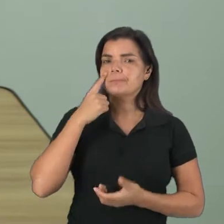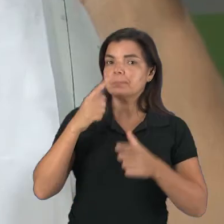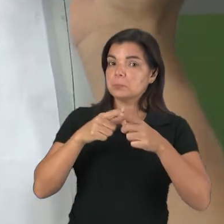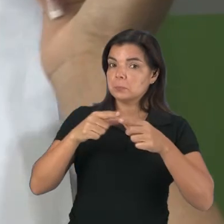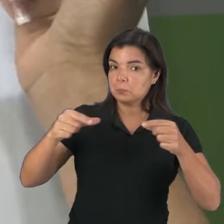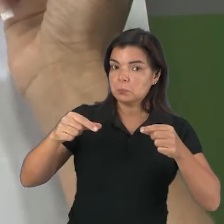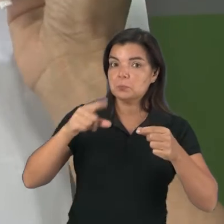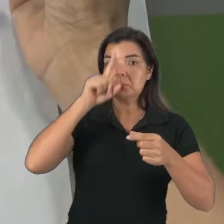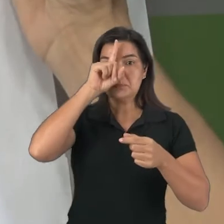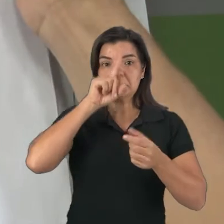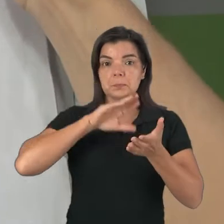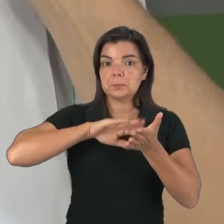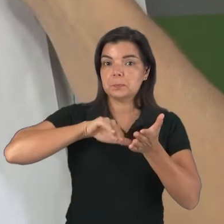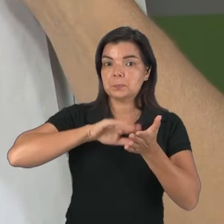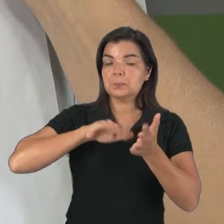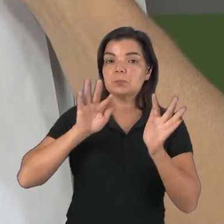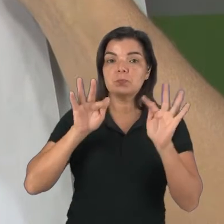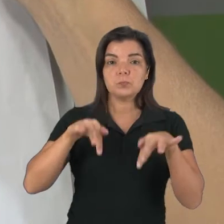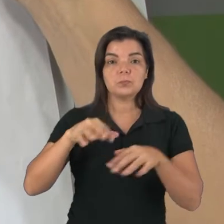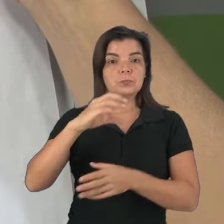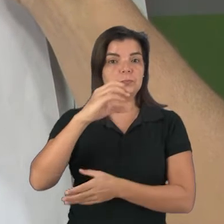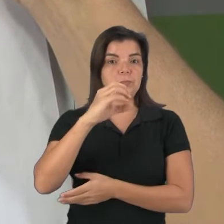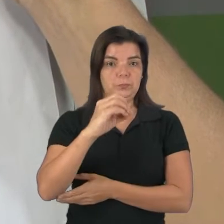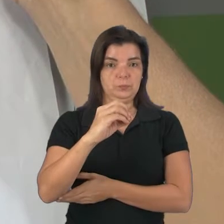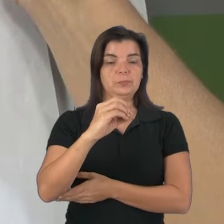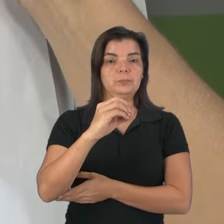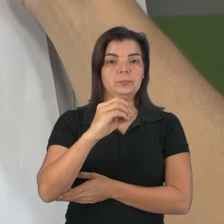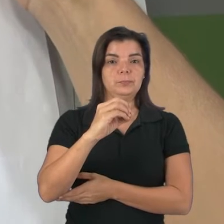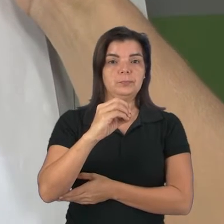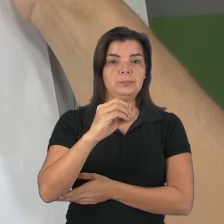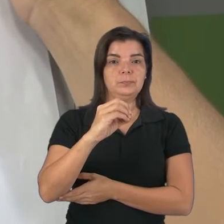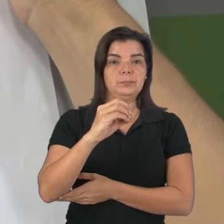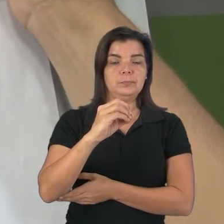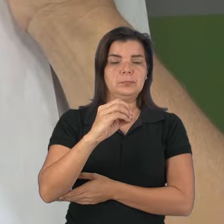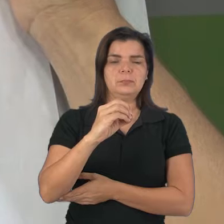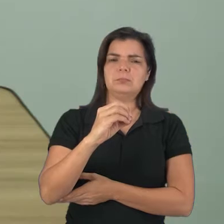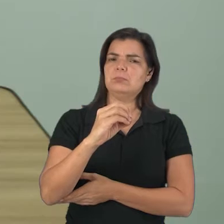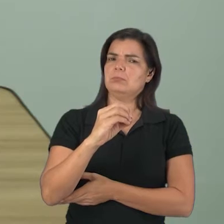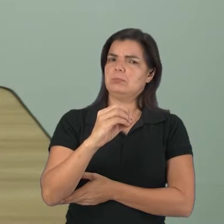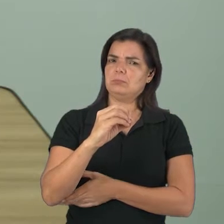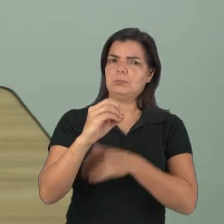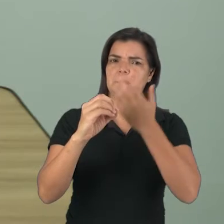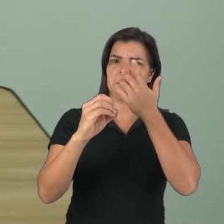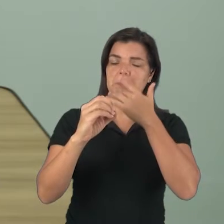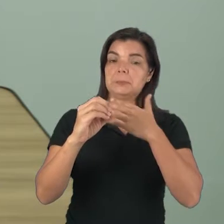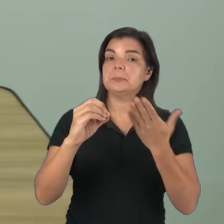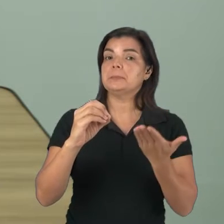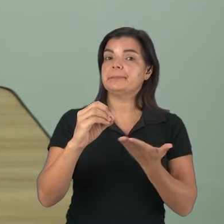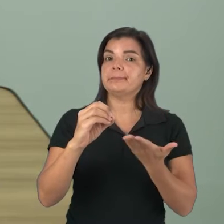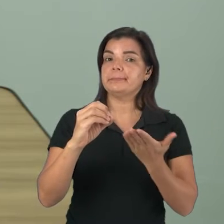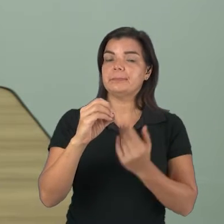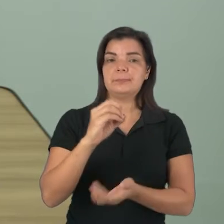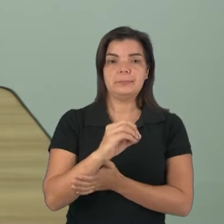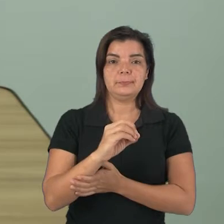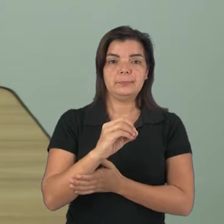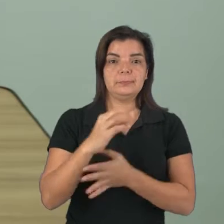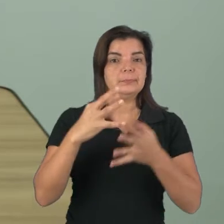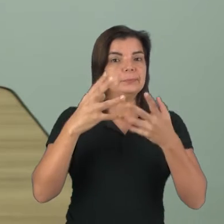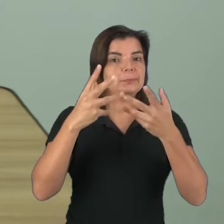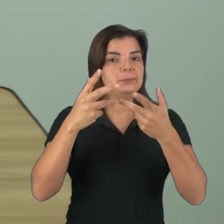mamão termina com a letra ou e crianças e agora